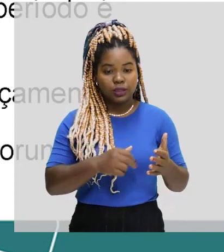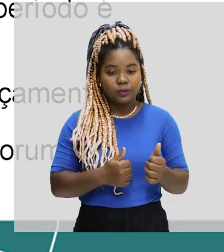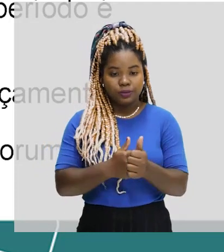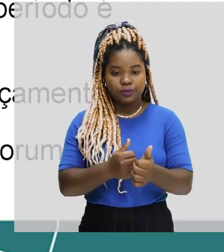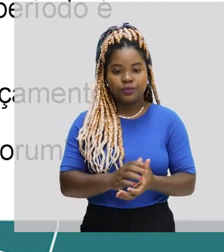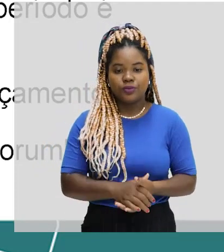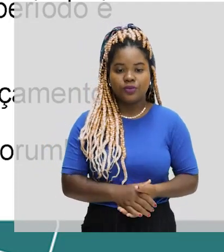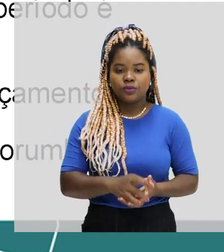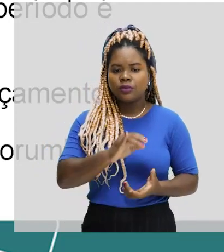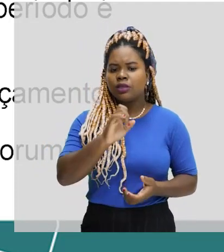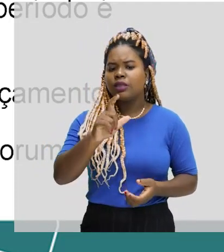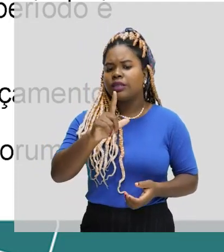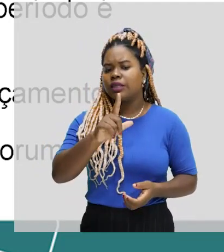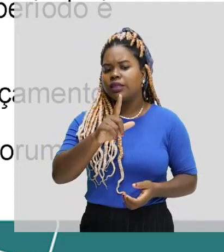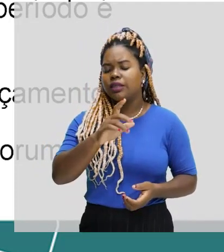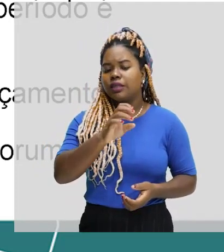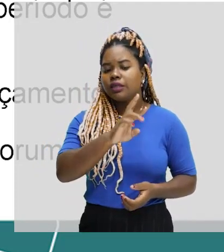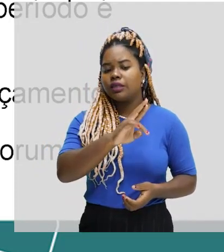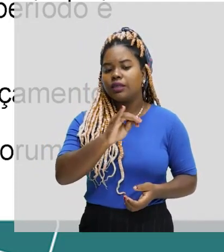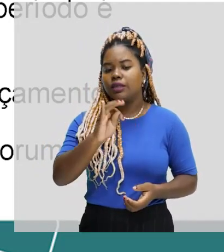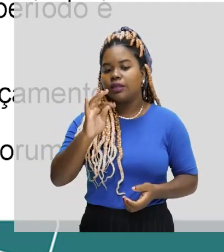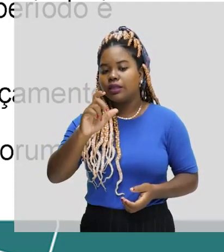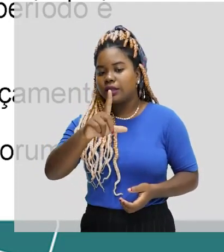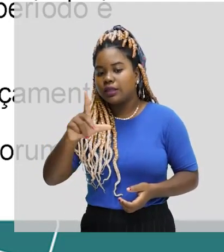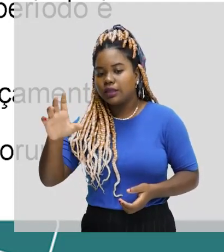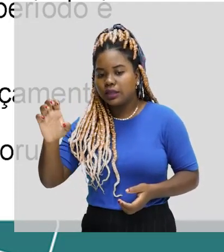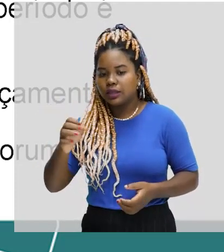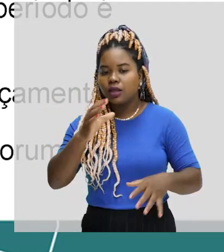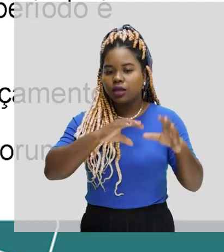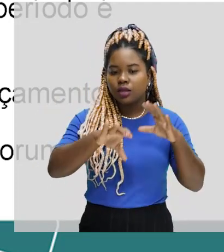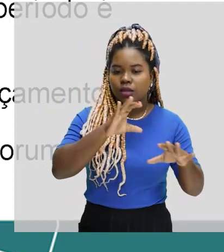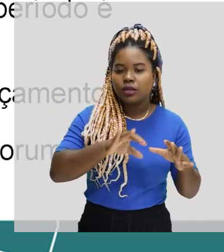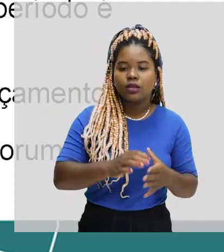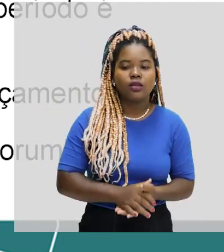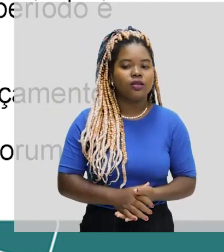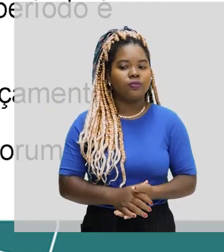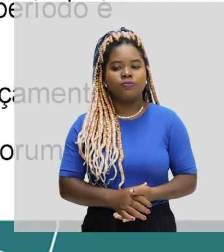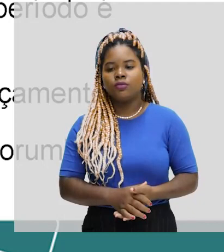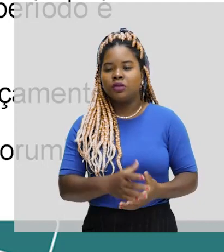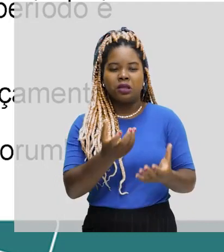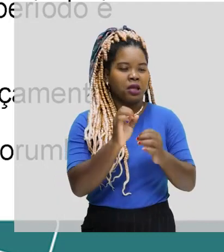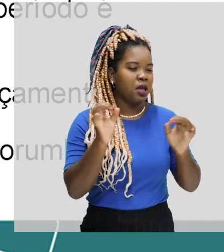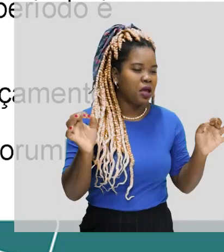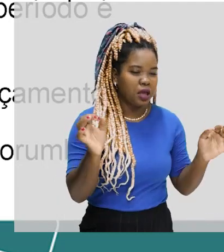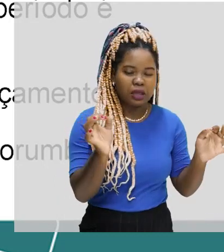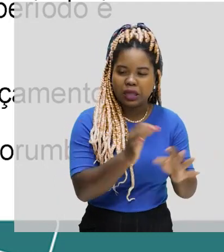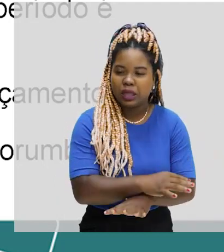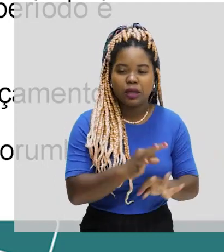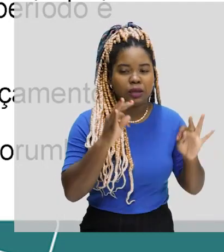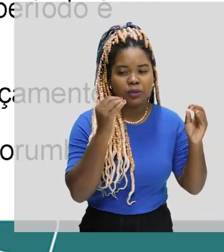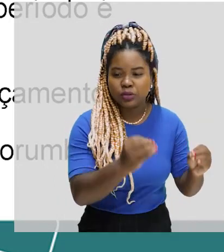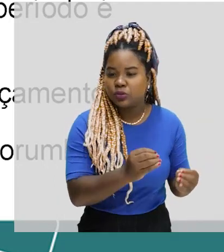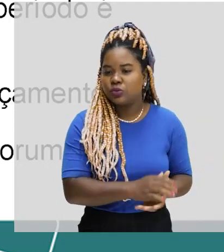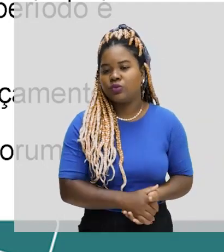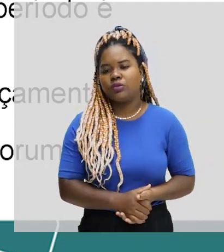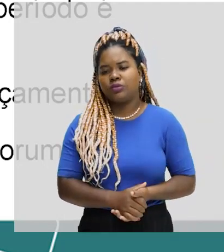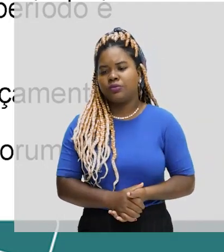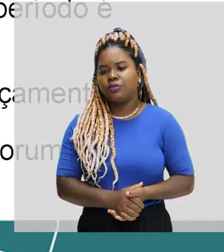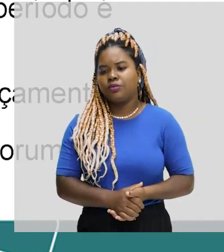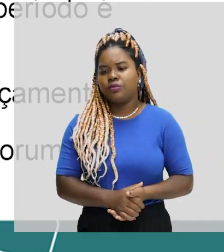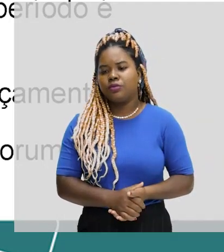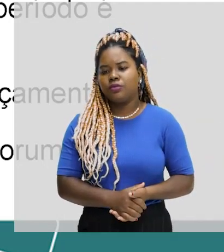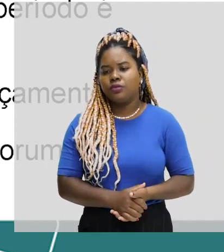tela. Rita Lee cantava uma música que dizia: o resto que se exploda, feito bomba. Será